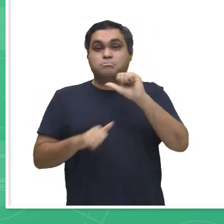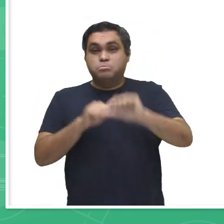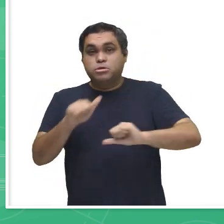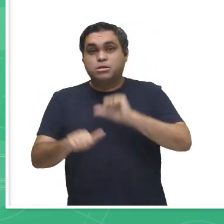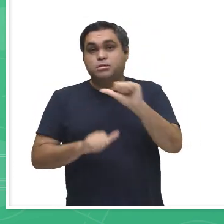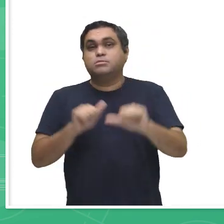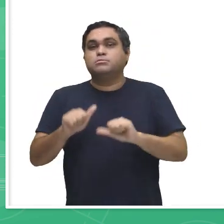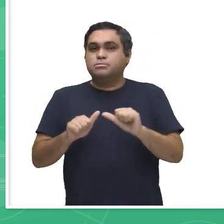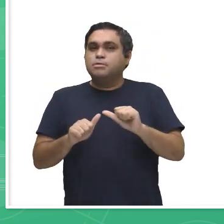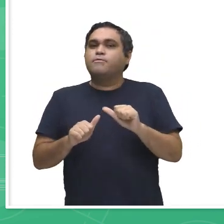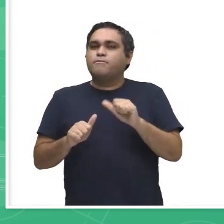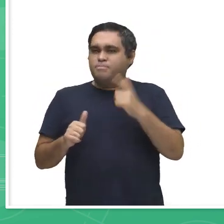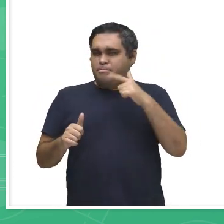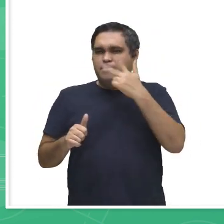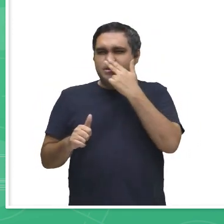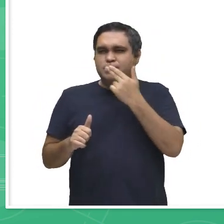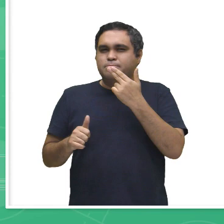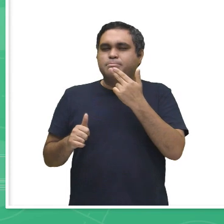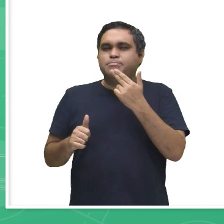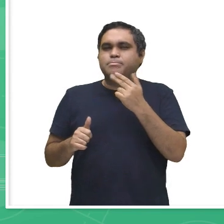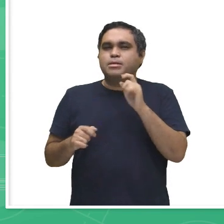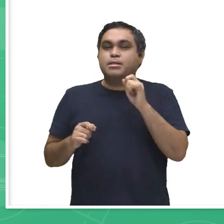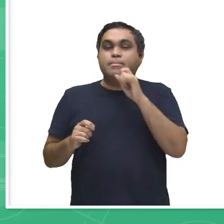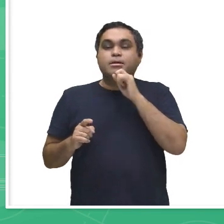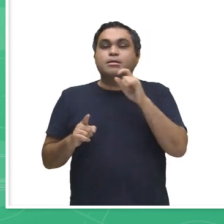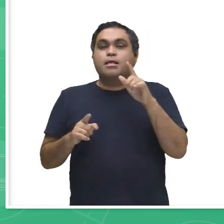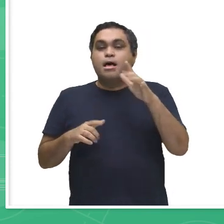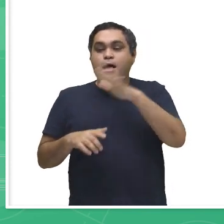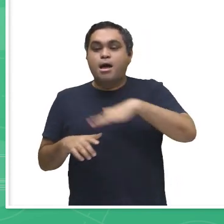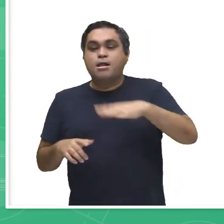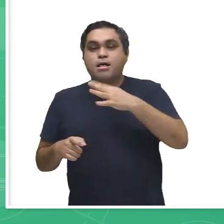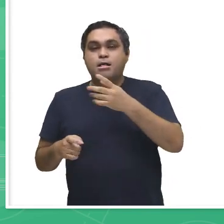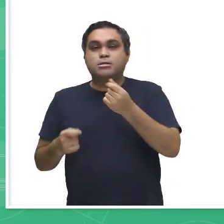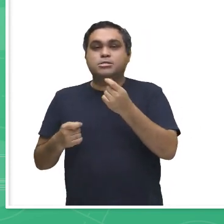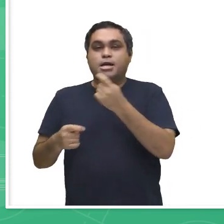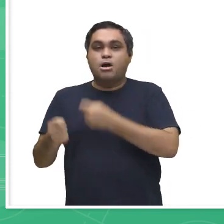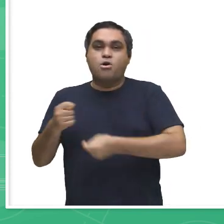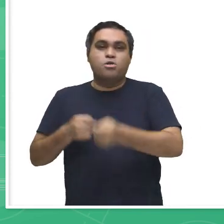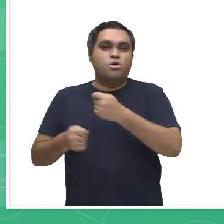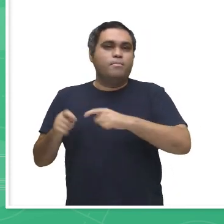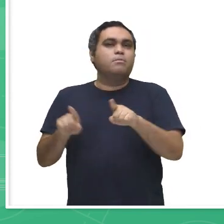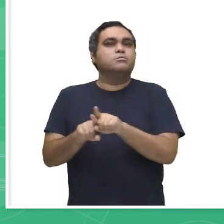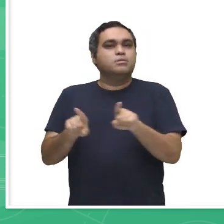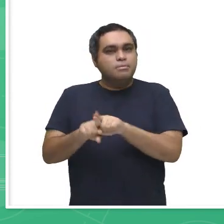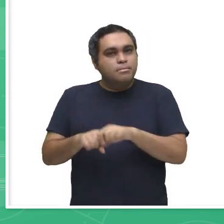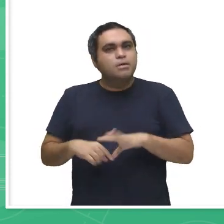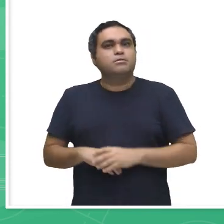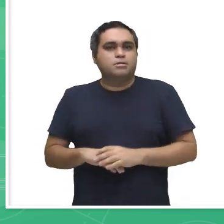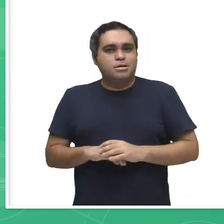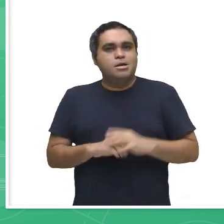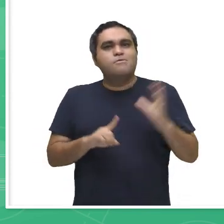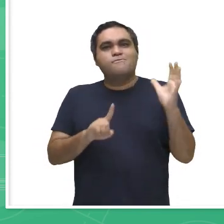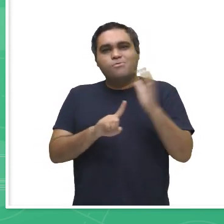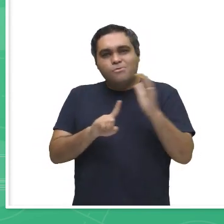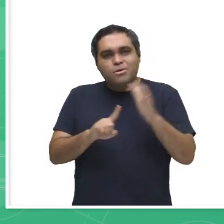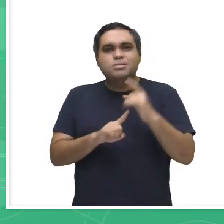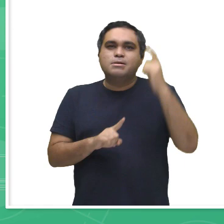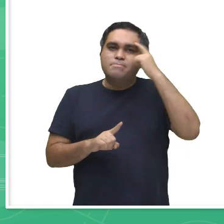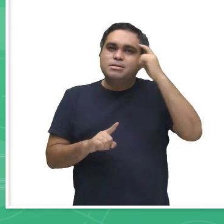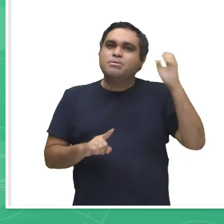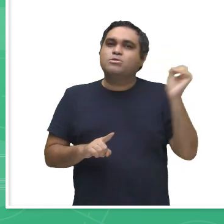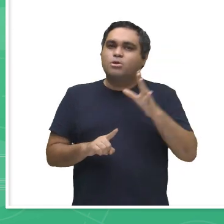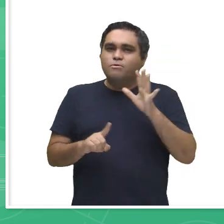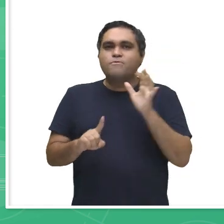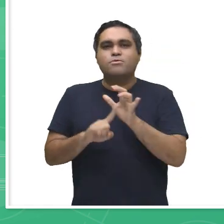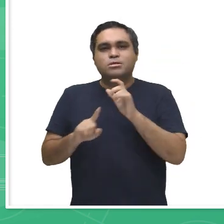aí, a gente vai perceber, por exemplo, dentro da economia também. A própria economia, né? Vamos colocar o slide aí, diretor, que